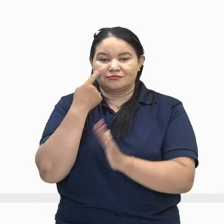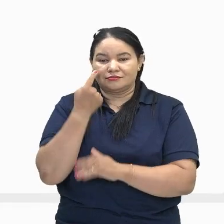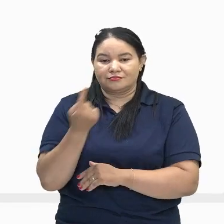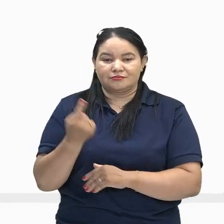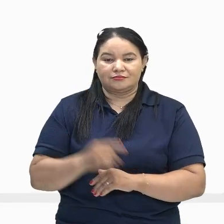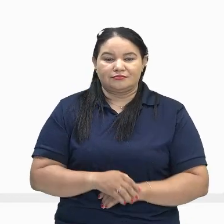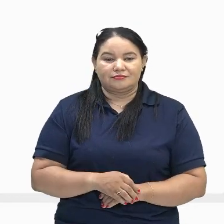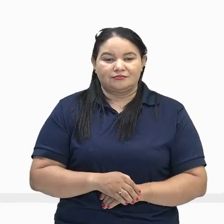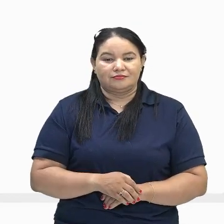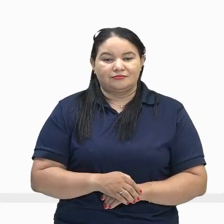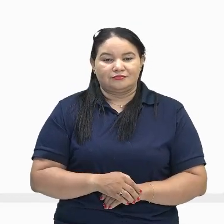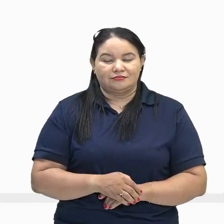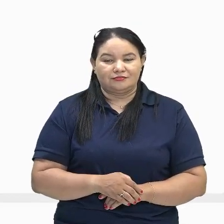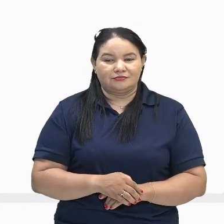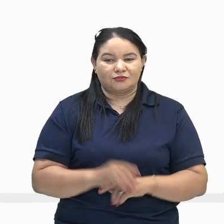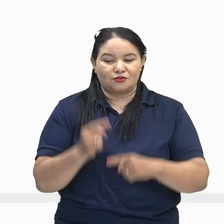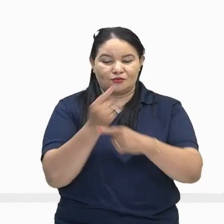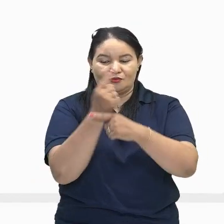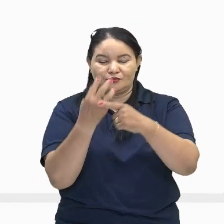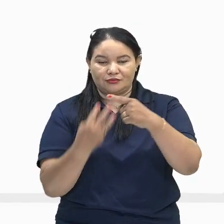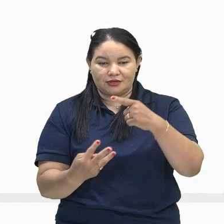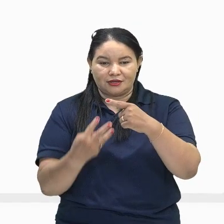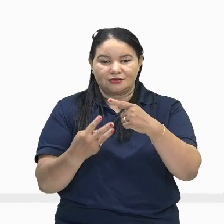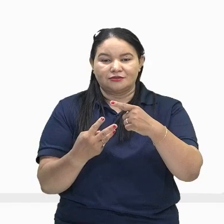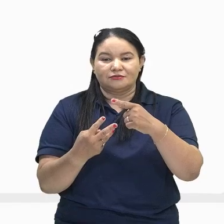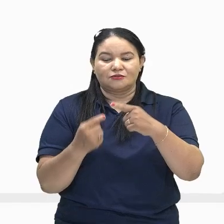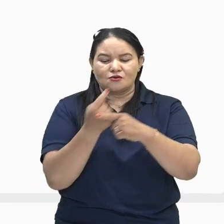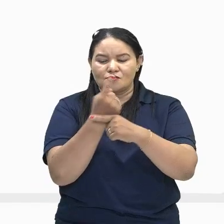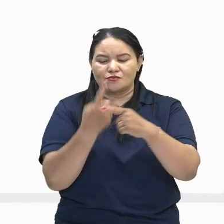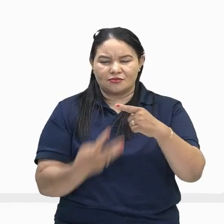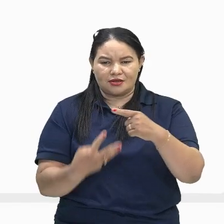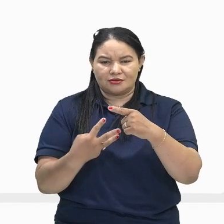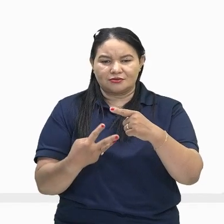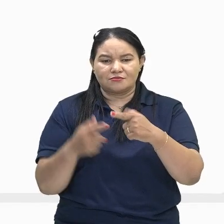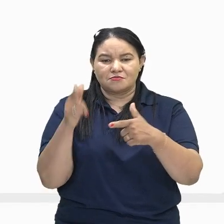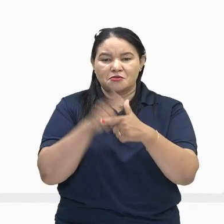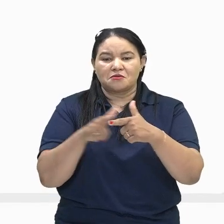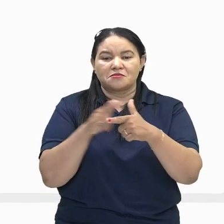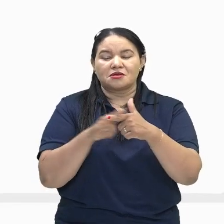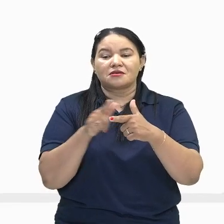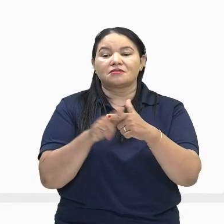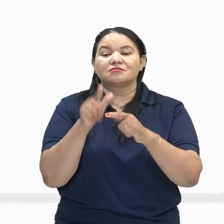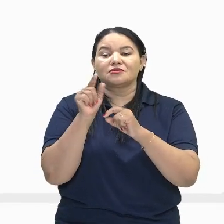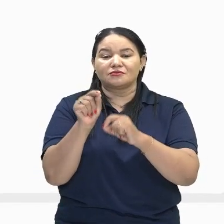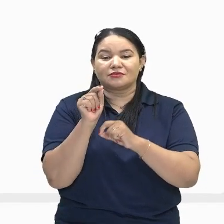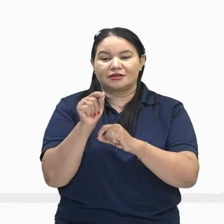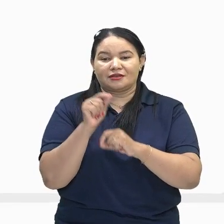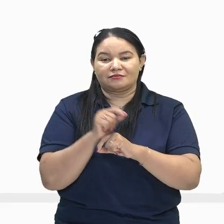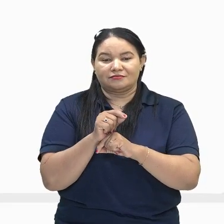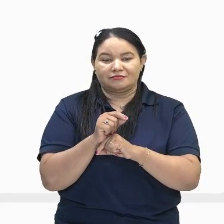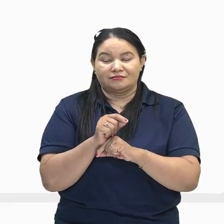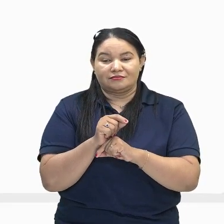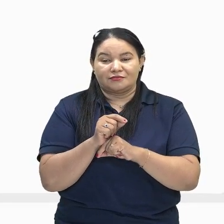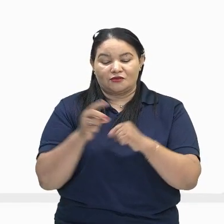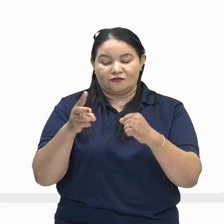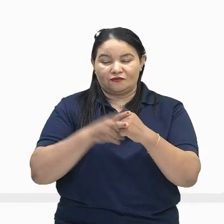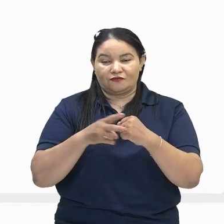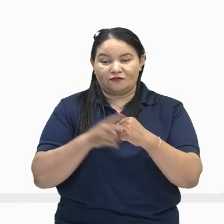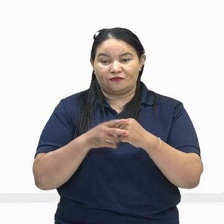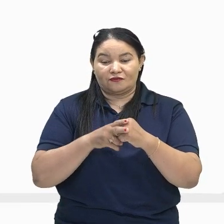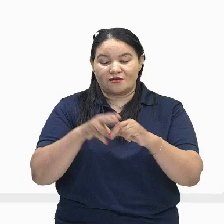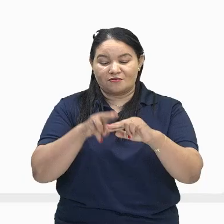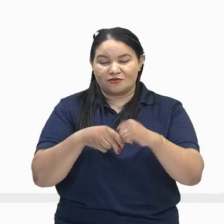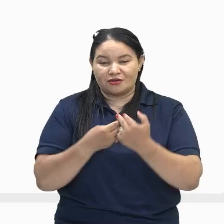o enunciado 1/3 delas causaria. Então, qual é o problema aqui, pessoal? O verbo causar não concorda